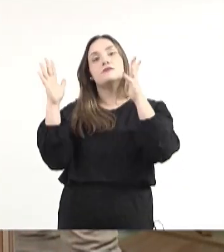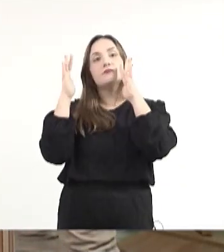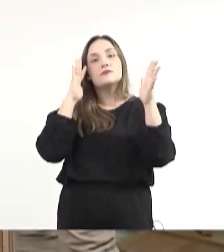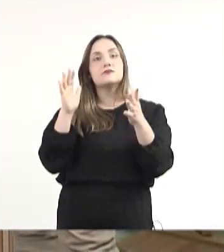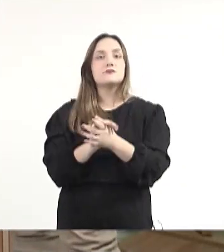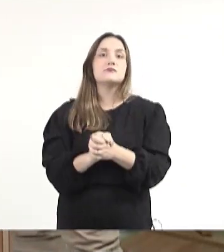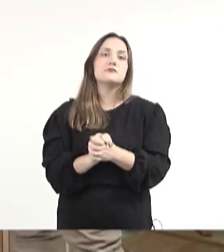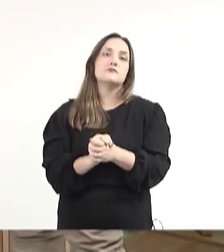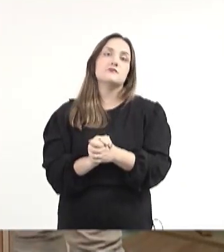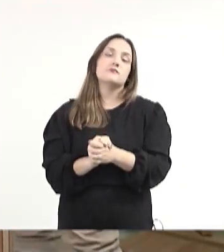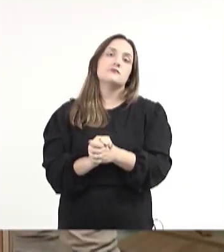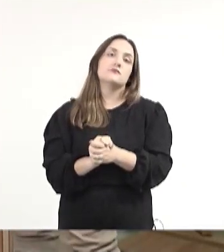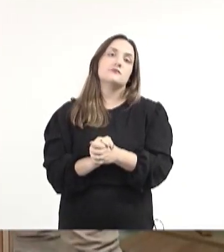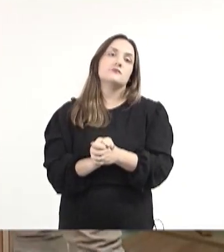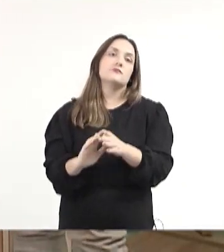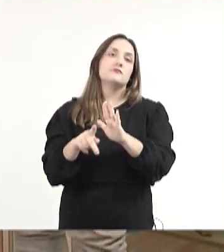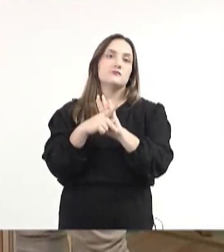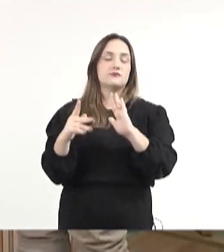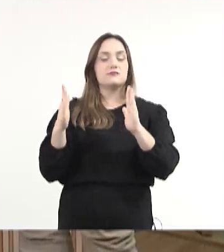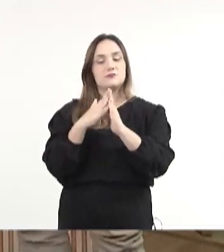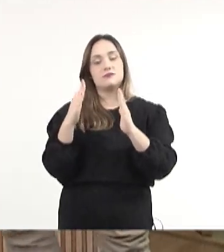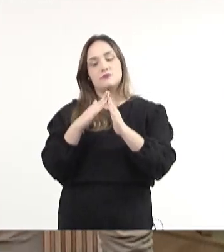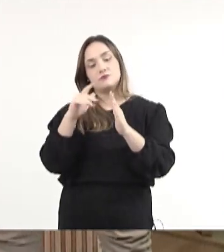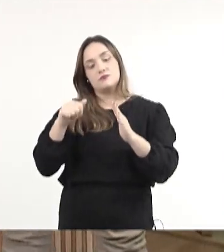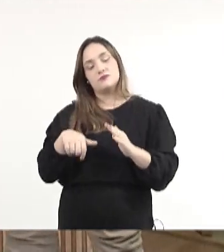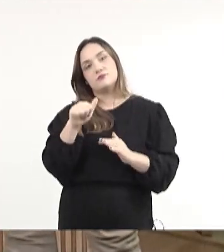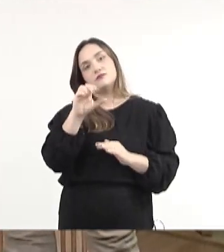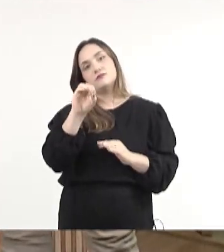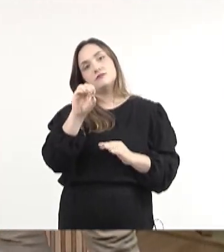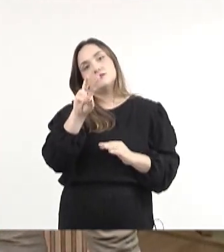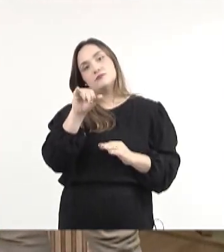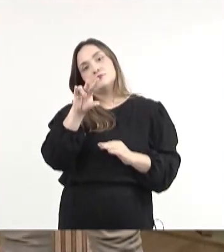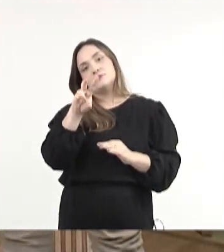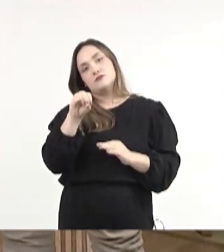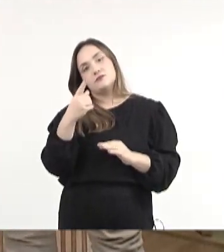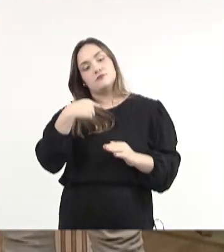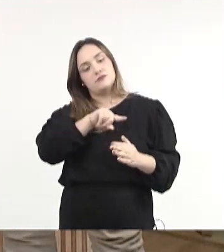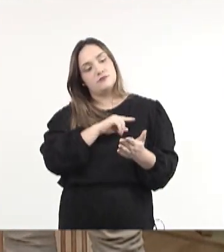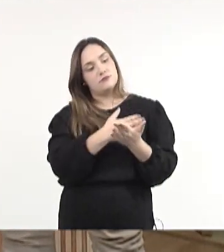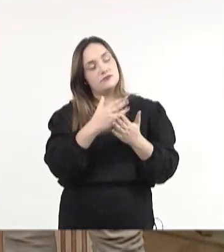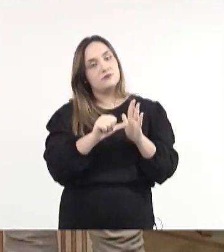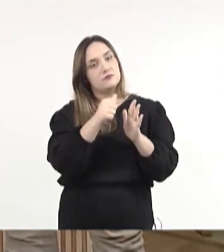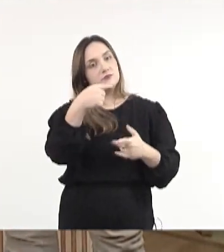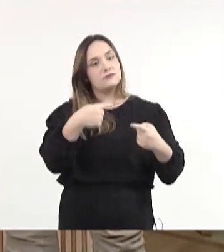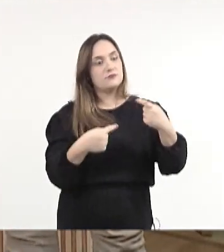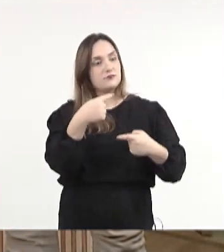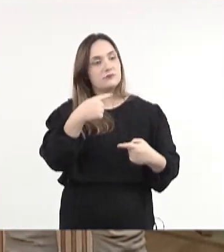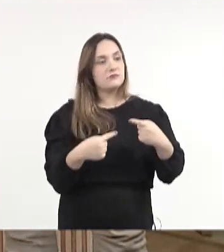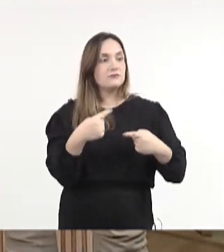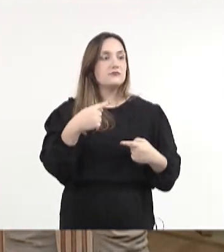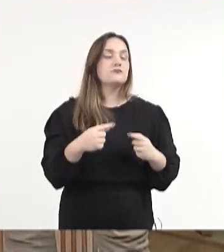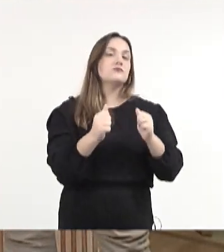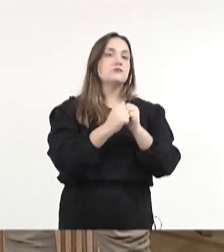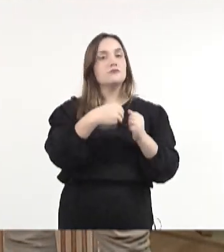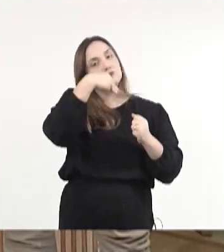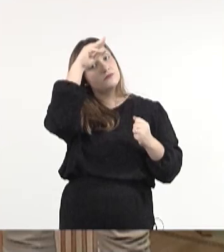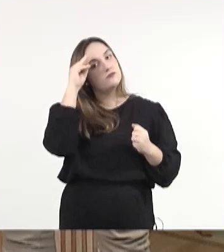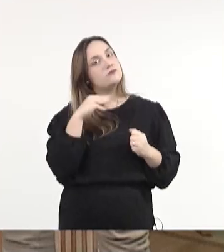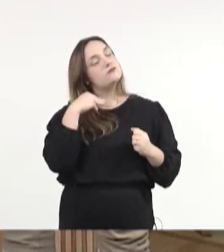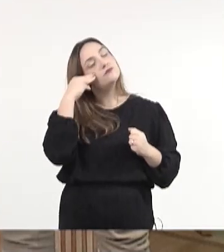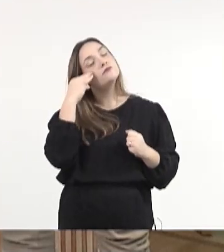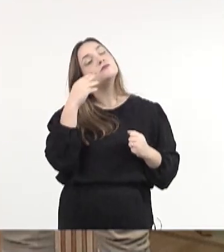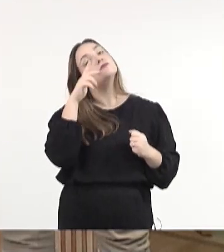sonho seu e nosso, todo da casa. Os ao vivos aqui na TV Alemes começaram em 2019 com a primeira discussão, né? Que está em pé até hoje, com a Mari, com o